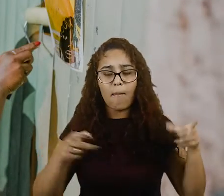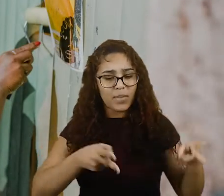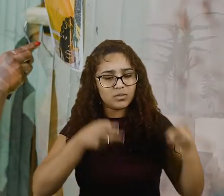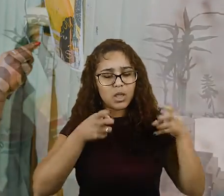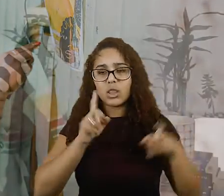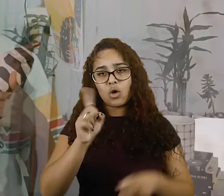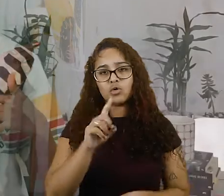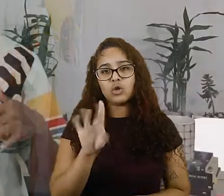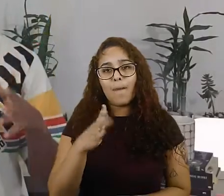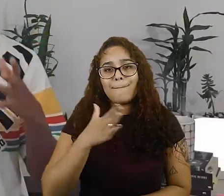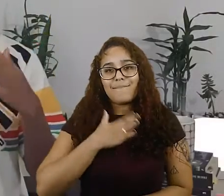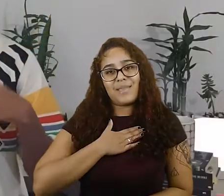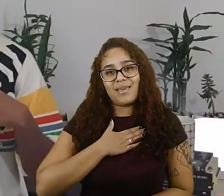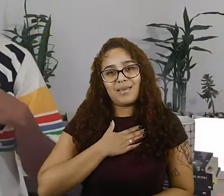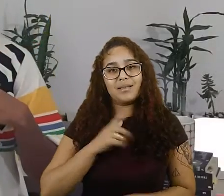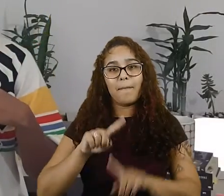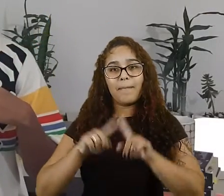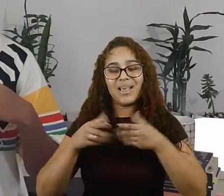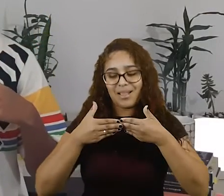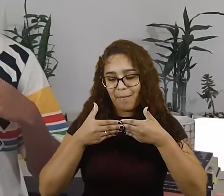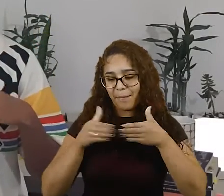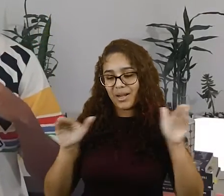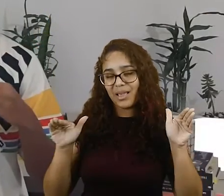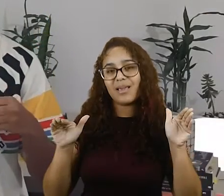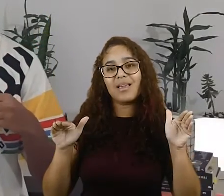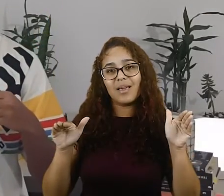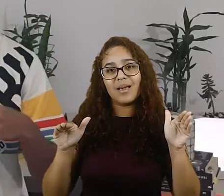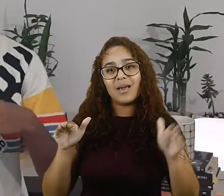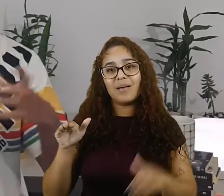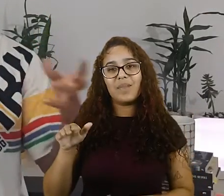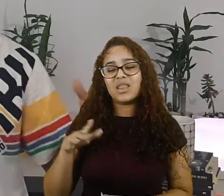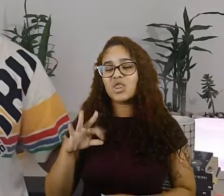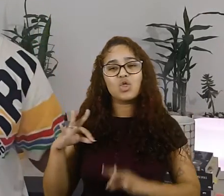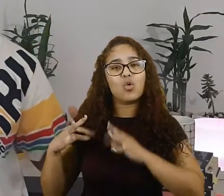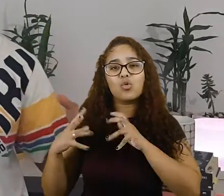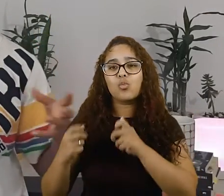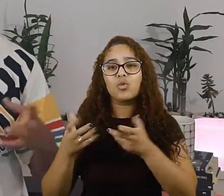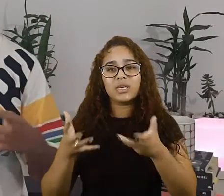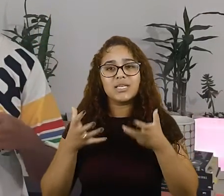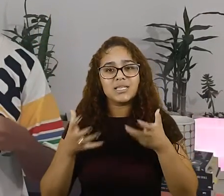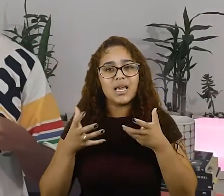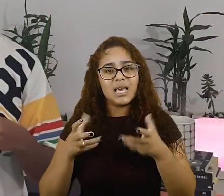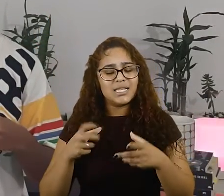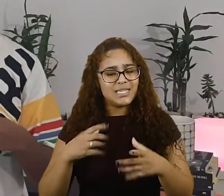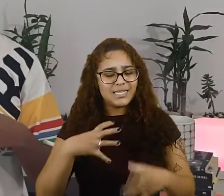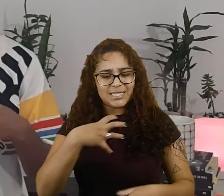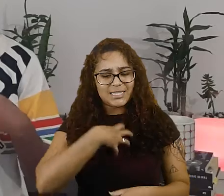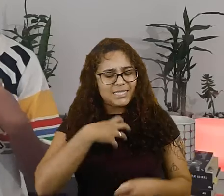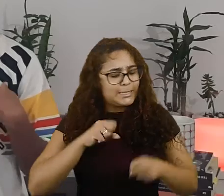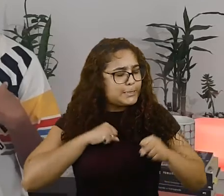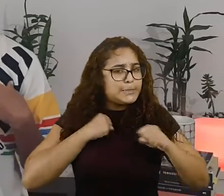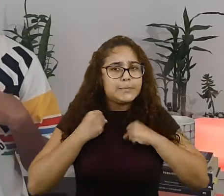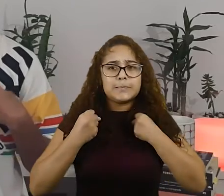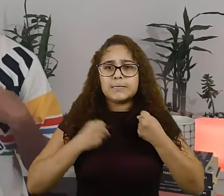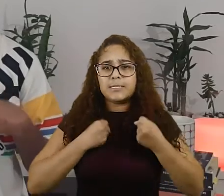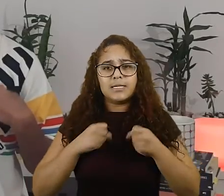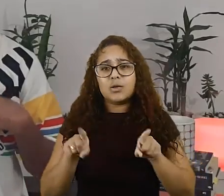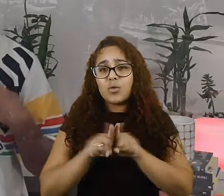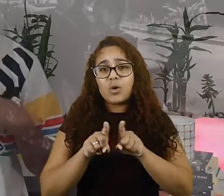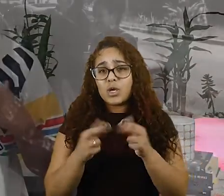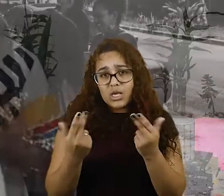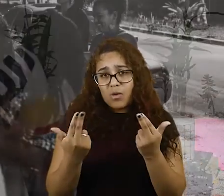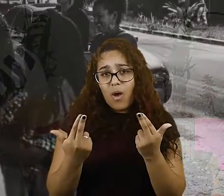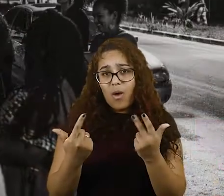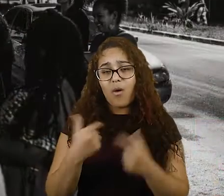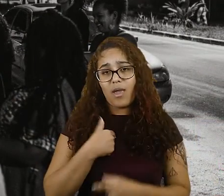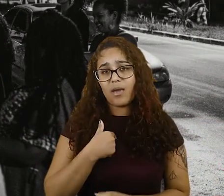as percepções, não somente minhas, mas também partilhar isso com as pessoas que tivessem também essa mesma angústia, né,